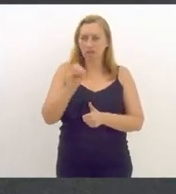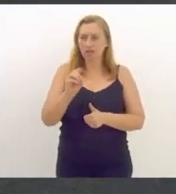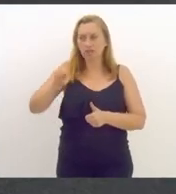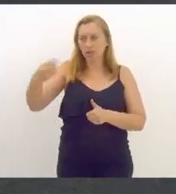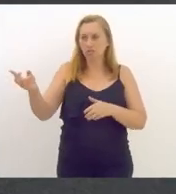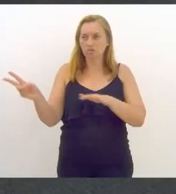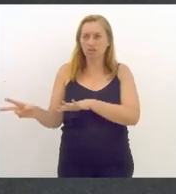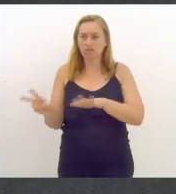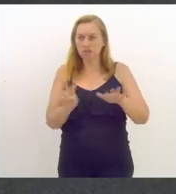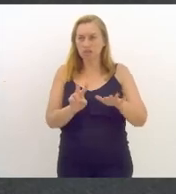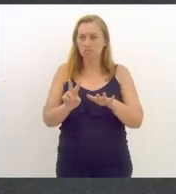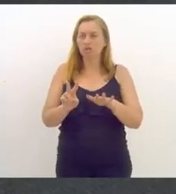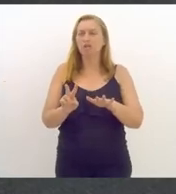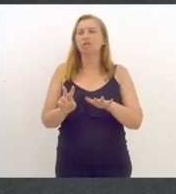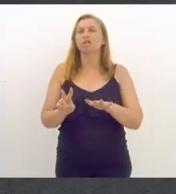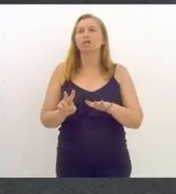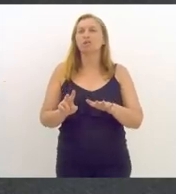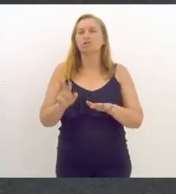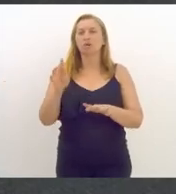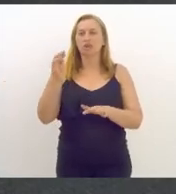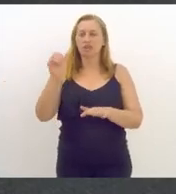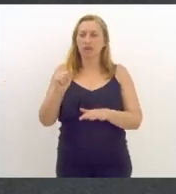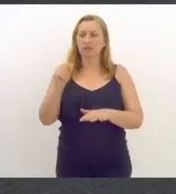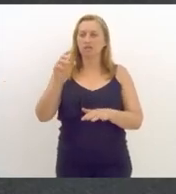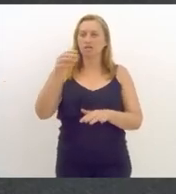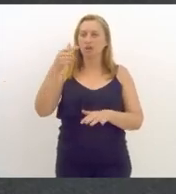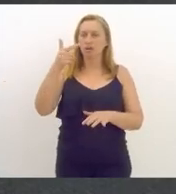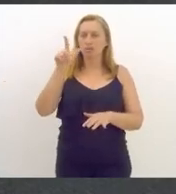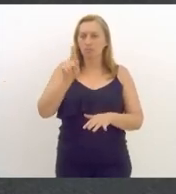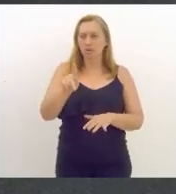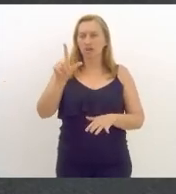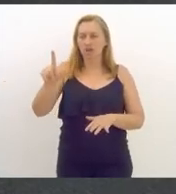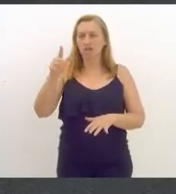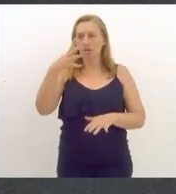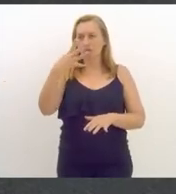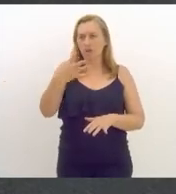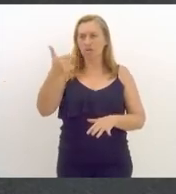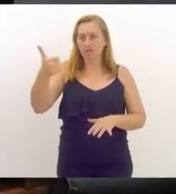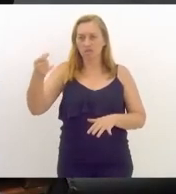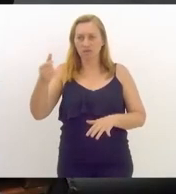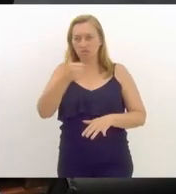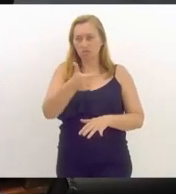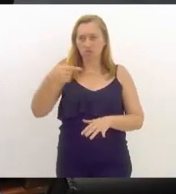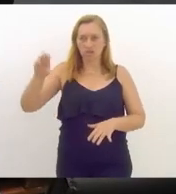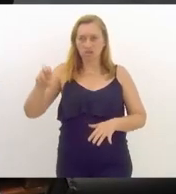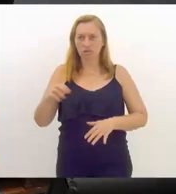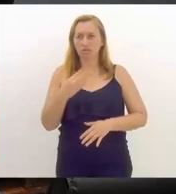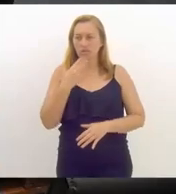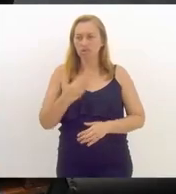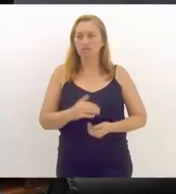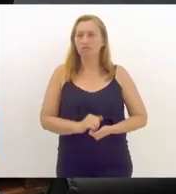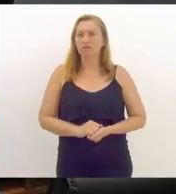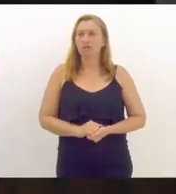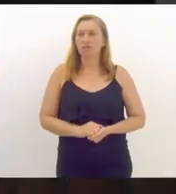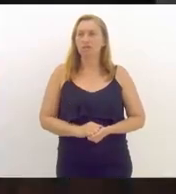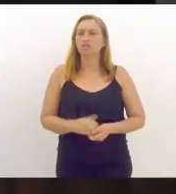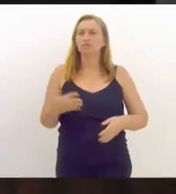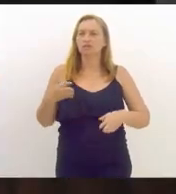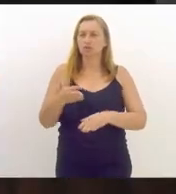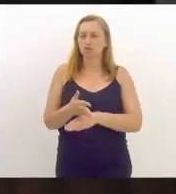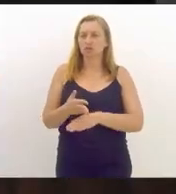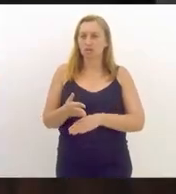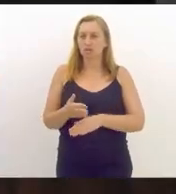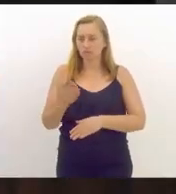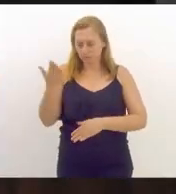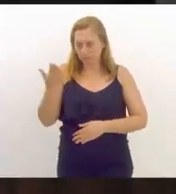colocaria do Renato da pauta que é o PL 420 2015 por favor pode chegar para mim o